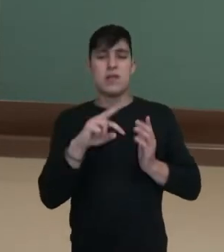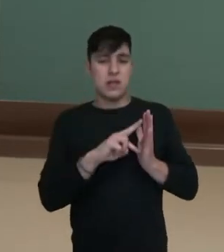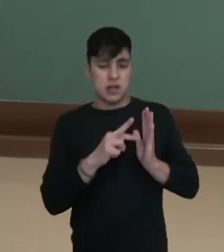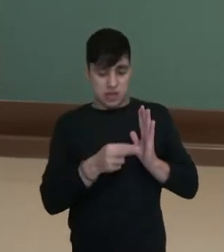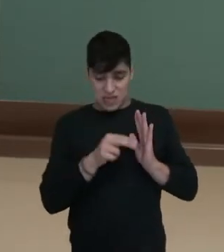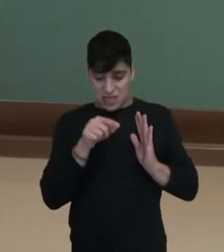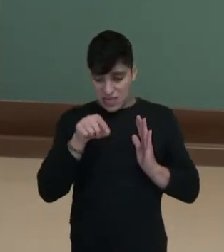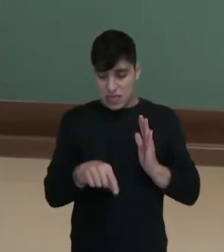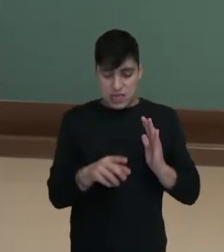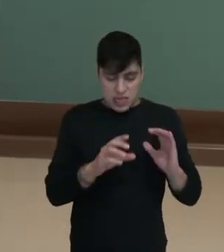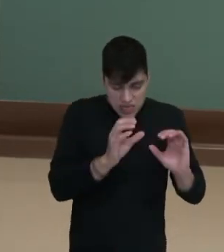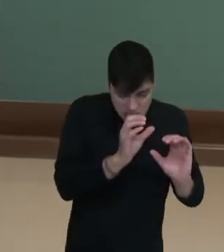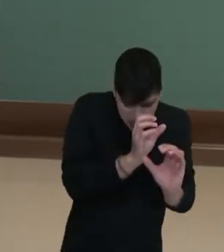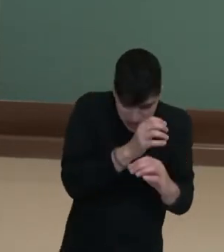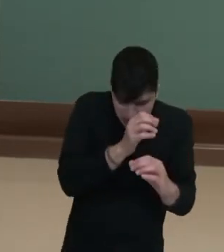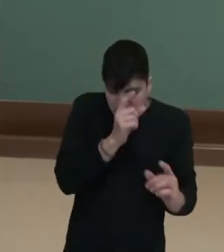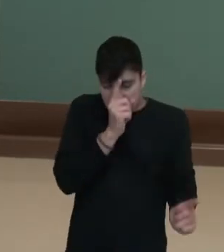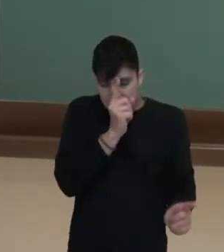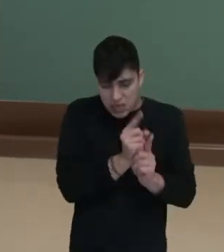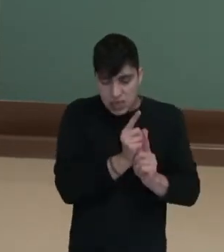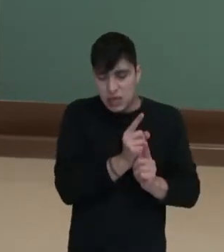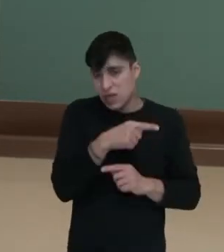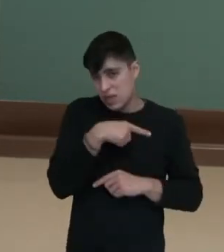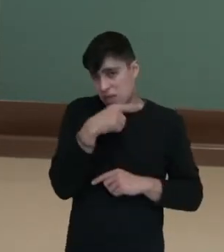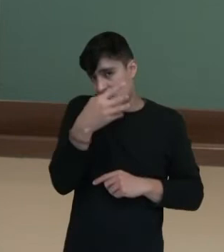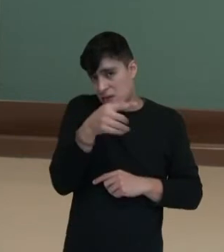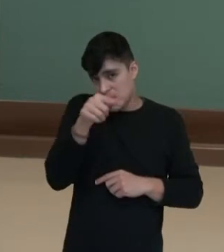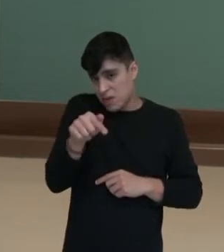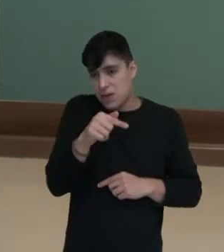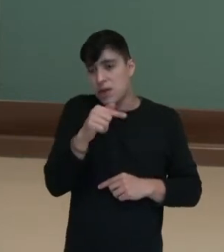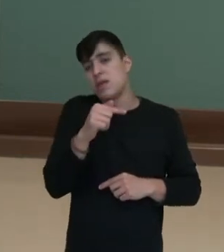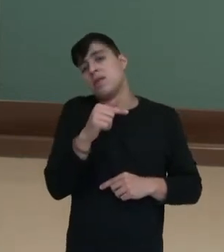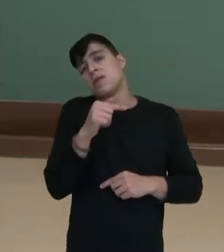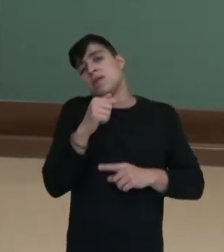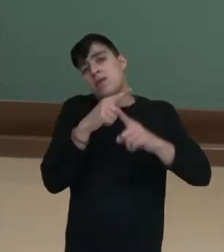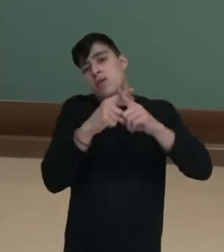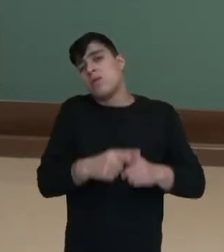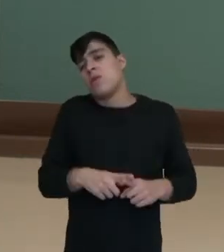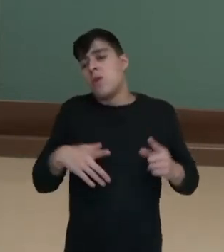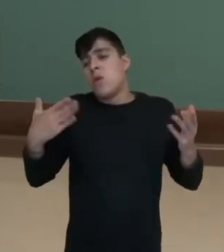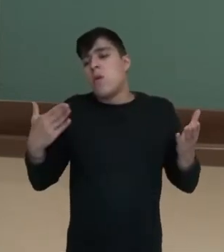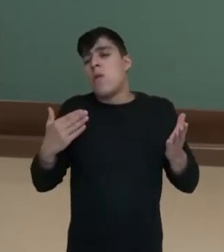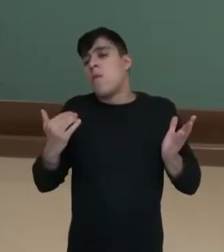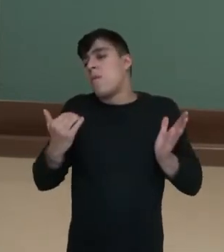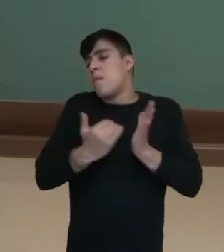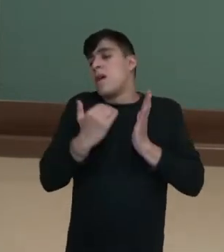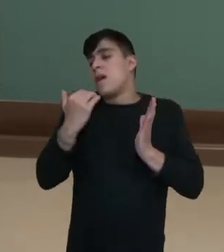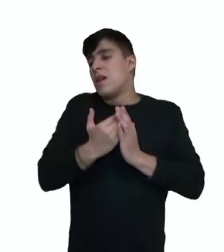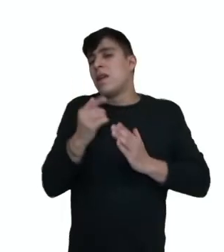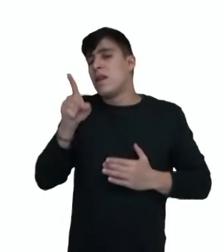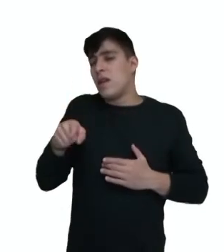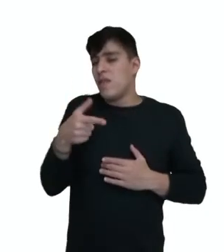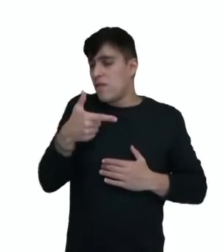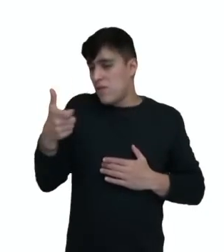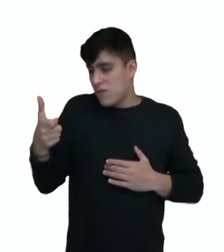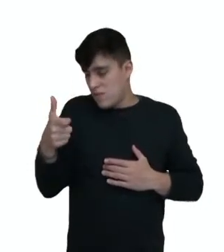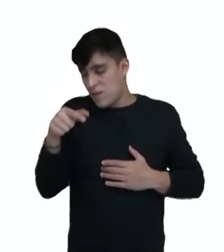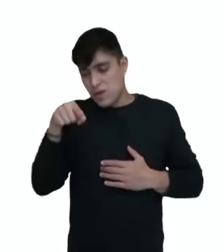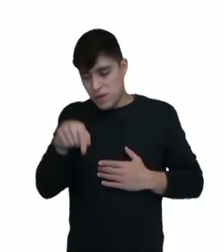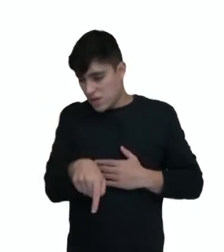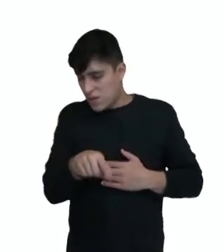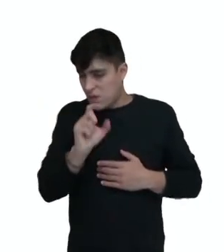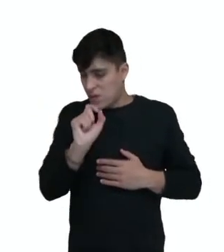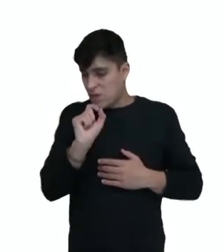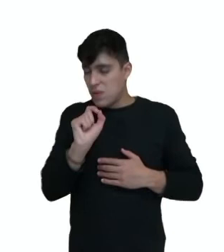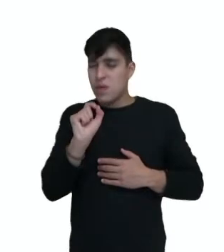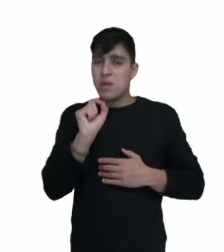no exame do cariótipo encontraram 47 cromossomos. Qual é o cromossomo a mais? O 21, por isso mais 21. A